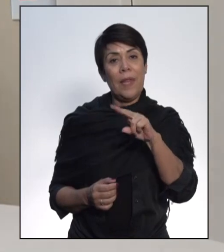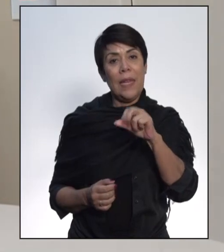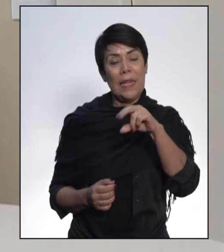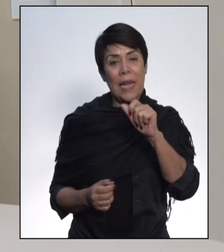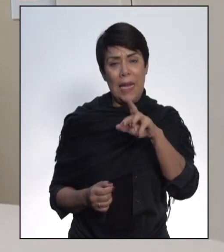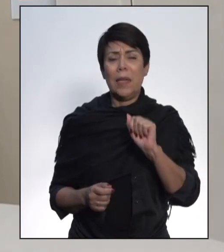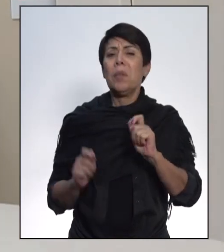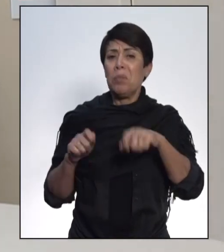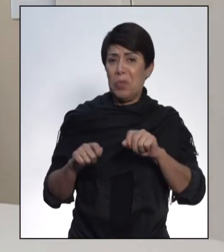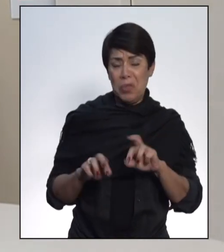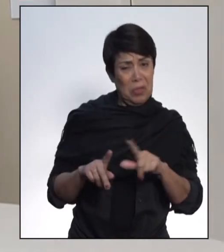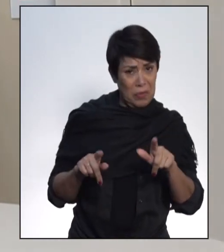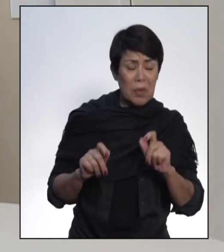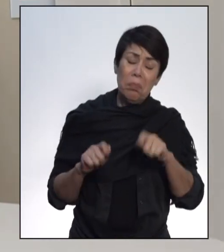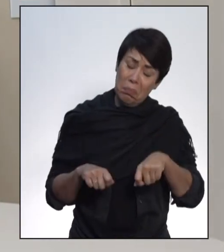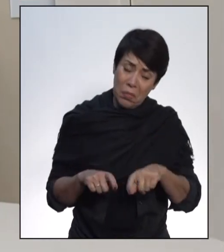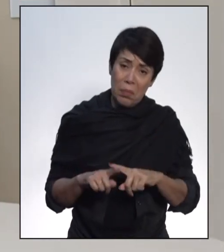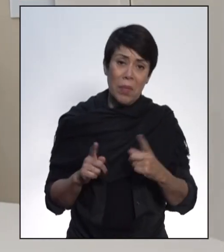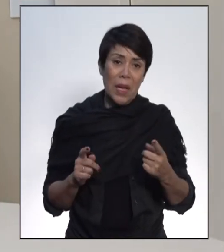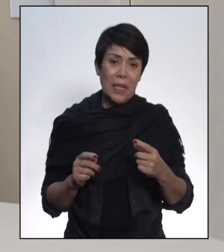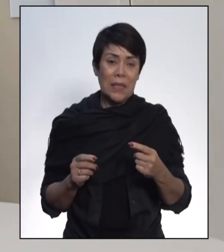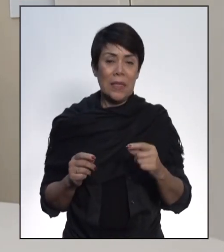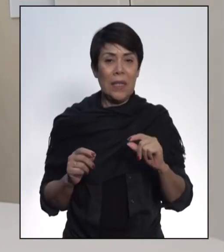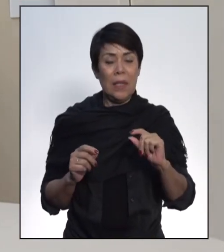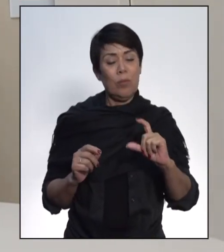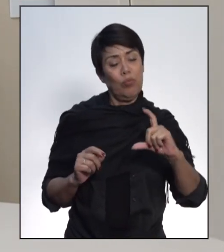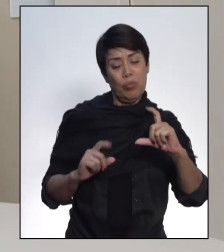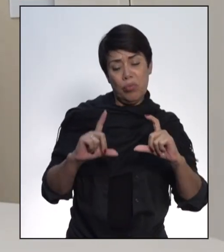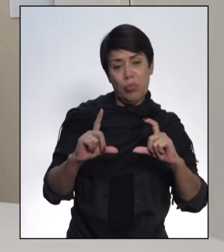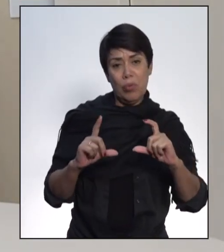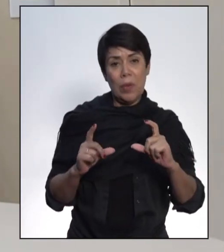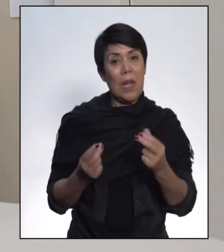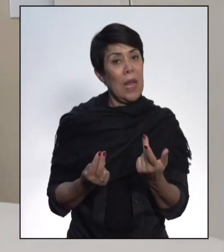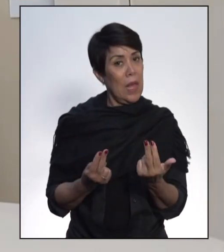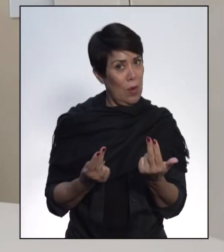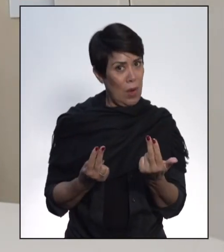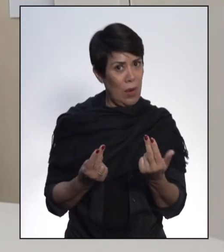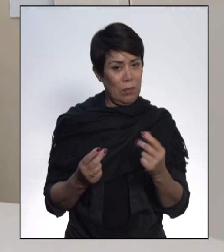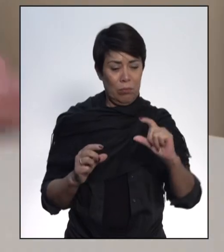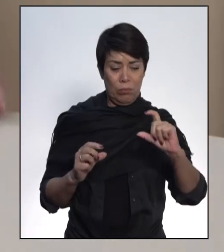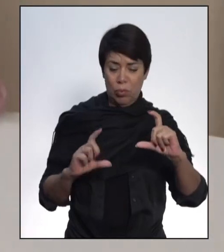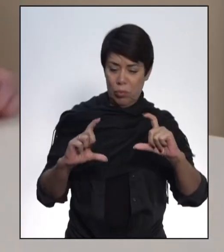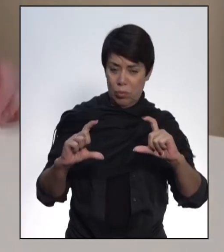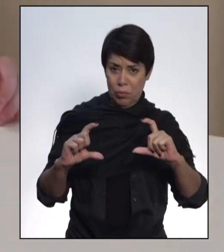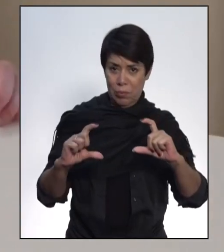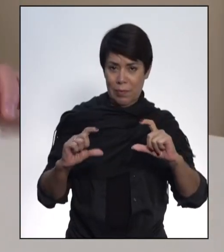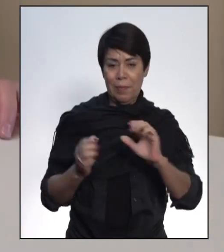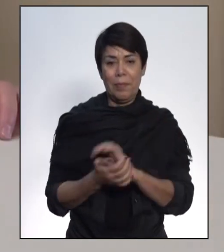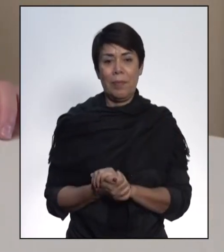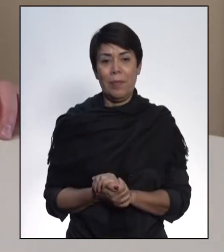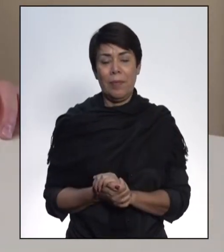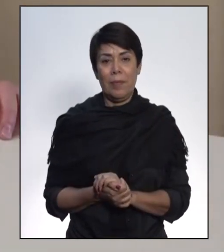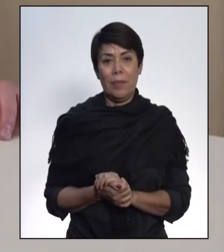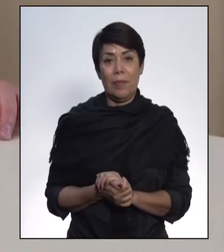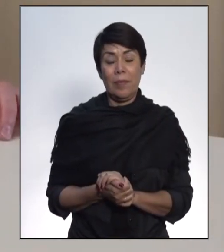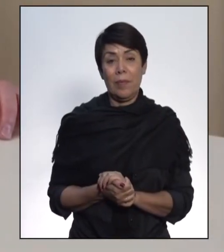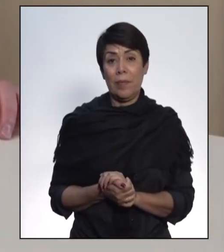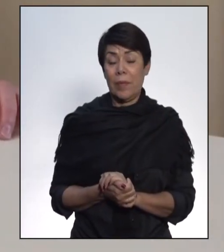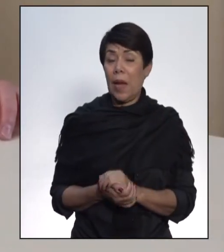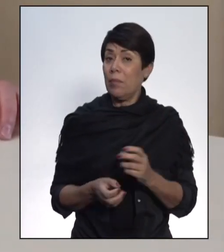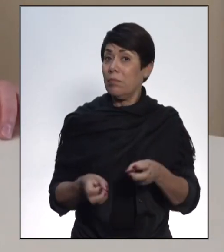diferente? Poderia, mas o ideal aqui é que a quantidade de refrigerante e de vinagre seja igual. Nessa reação, é